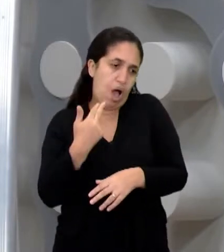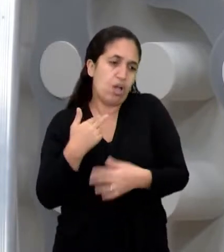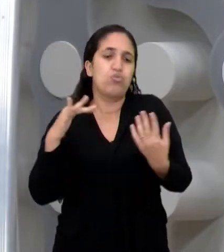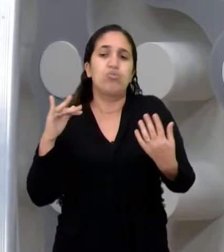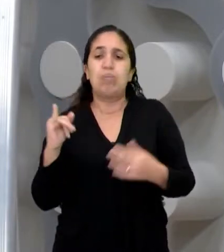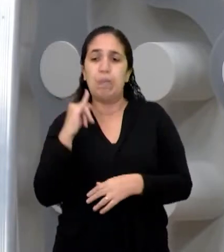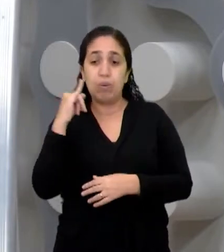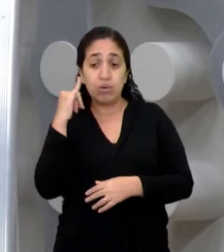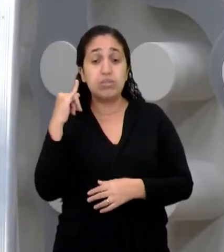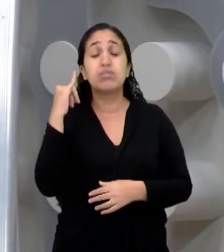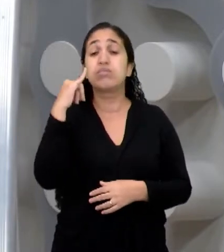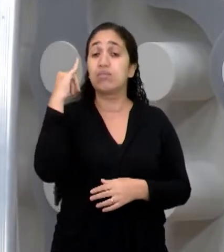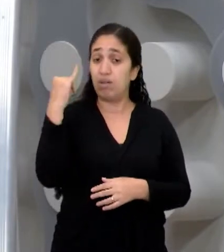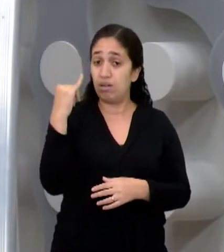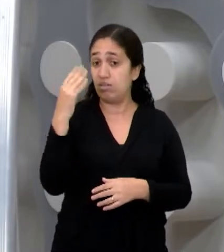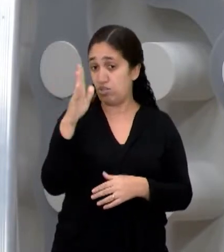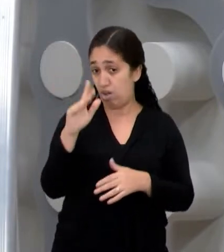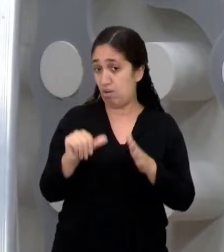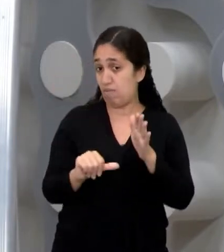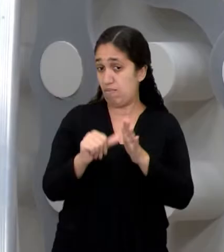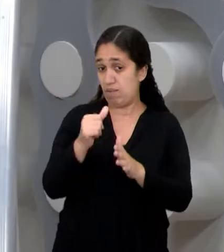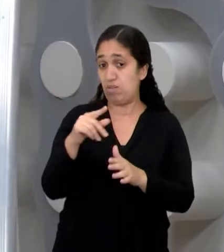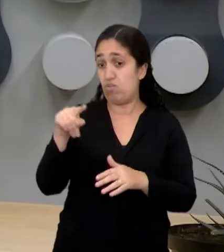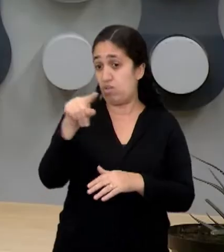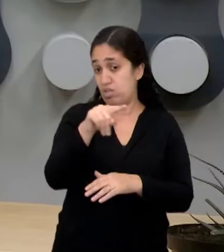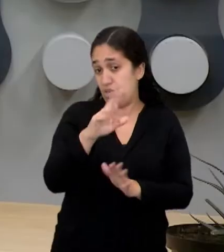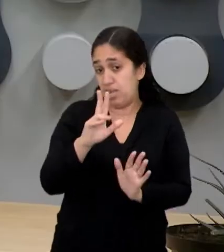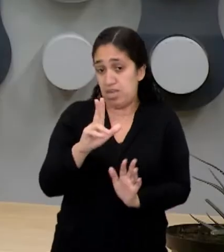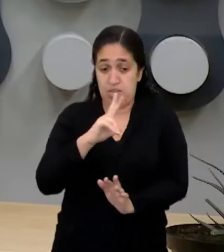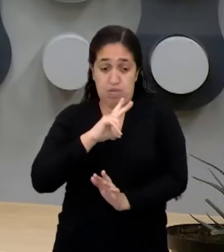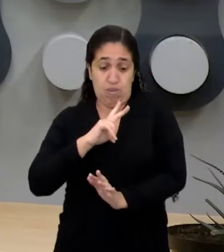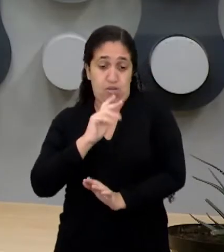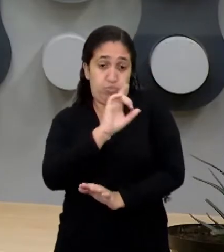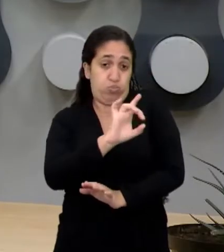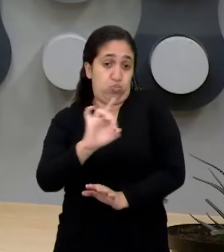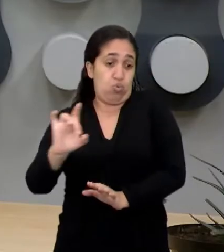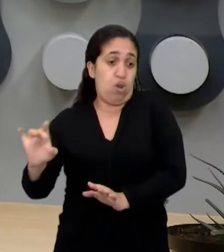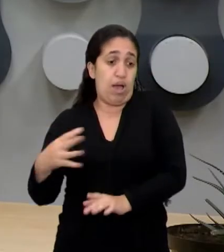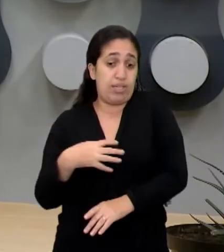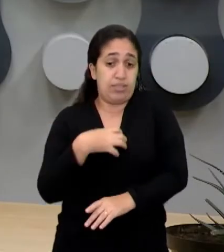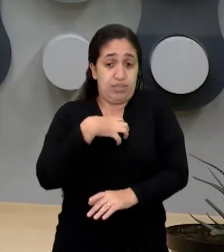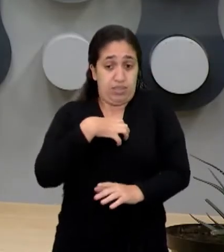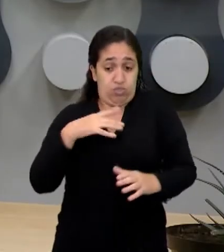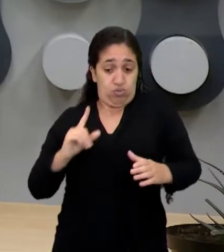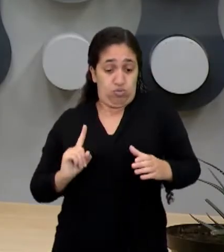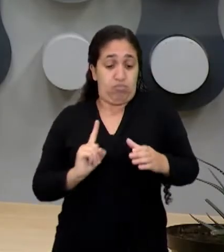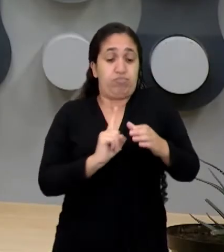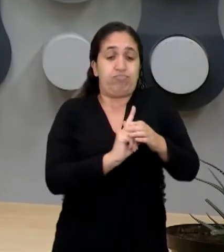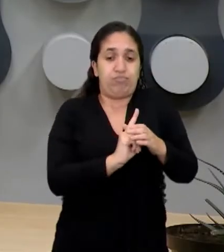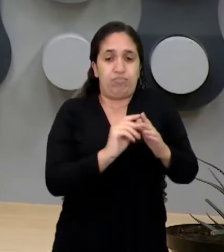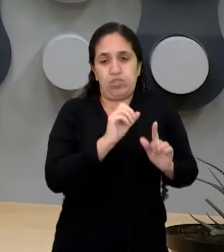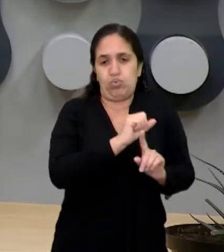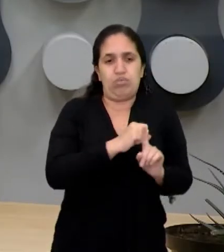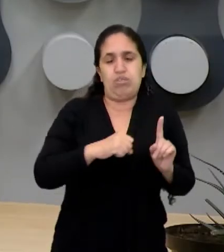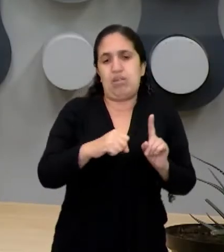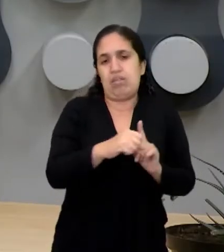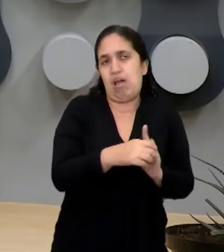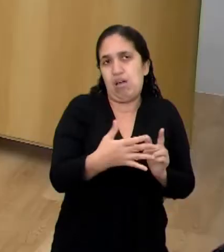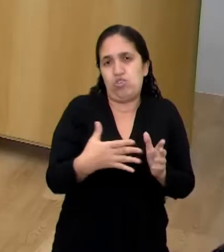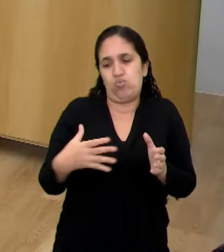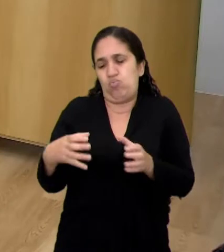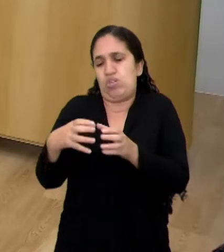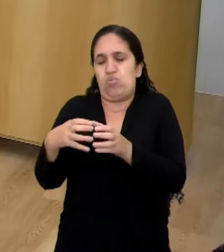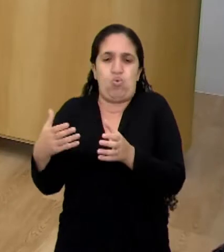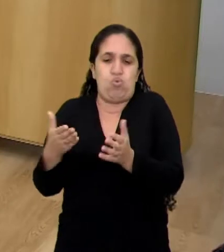importante, primeiro que é para você, numa questão individual, você se sentir parte integrante da sociedade ou de um setor,